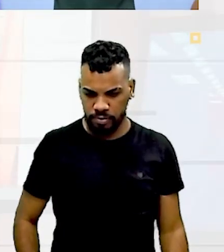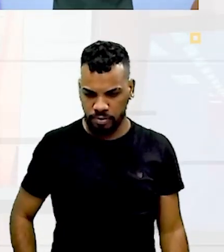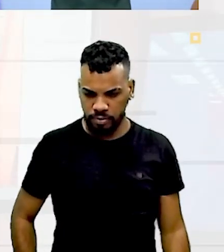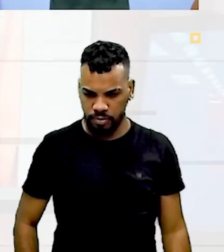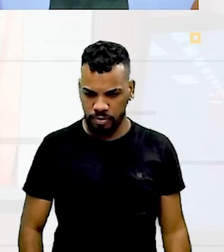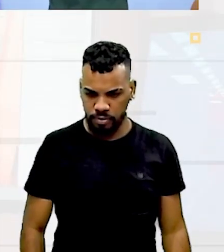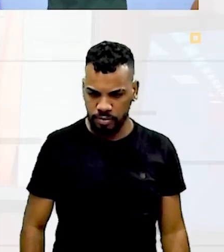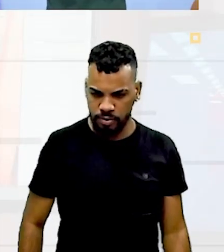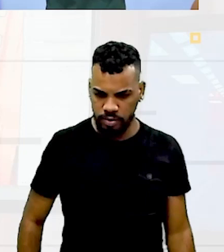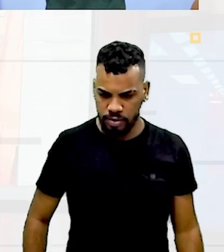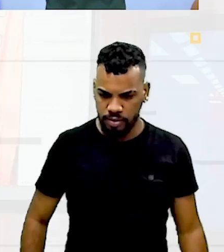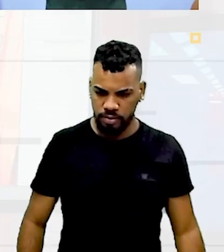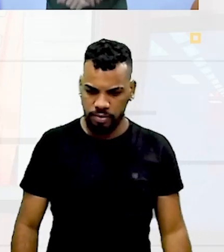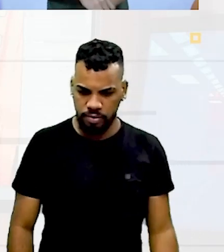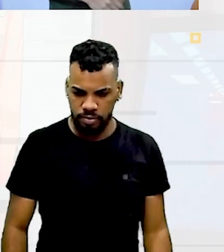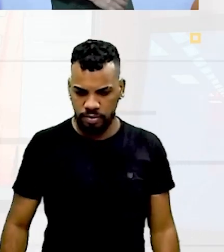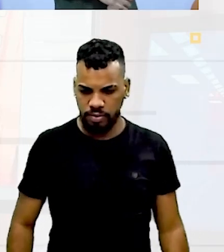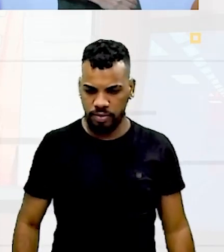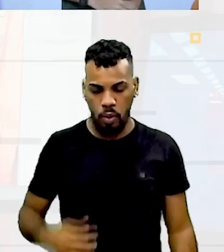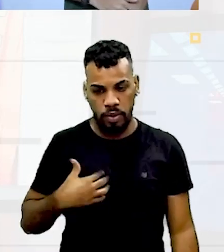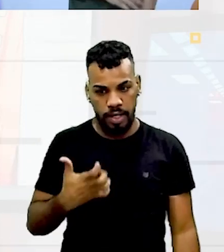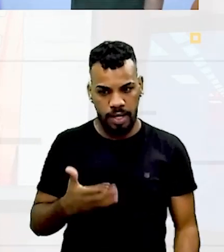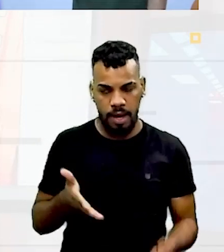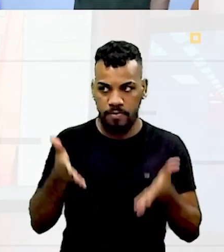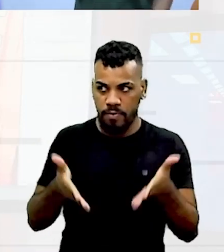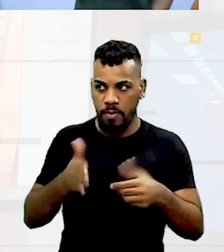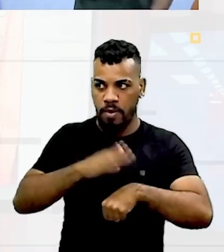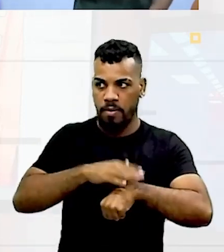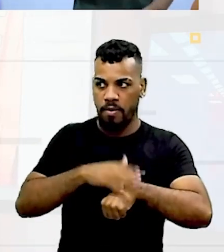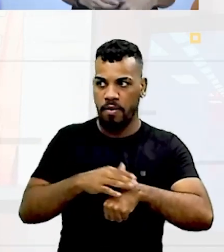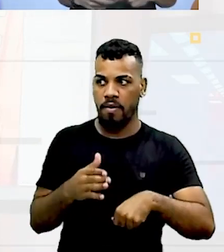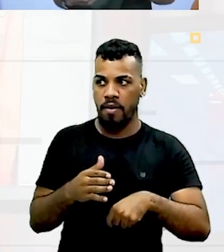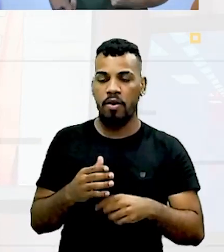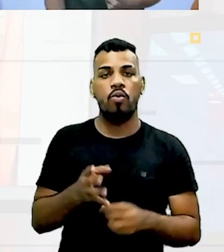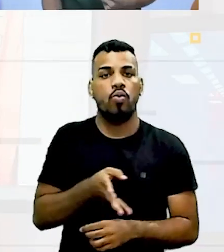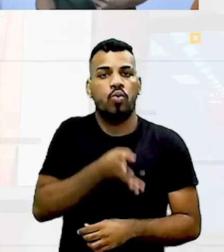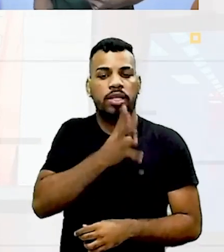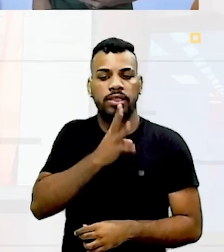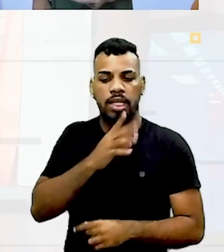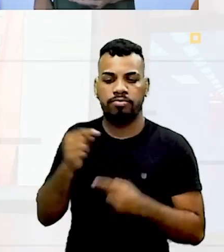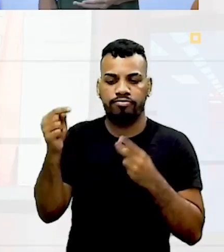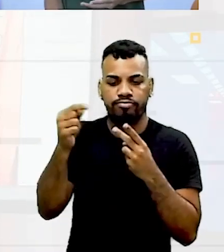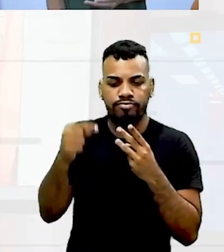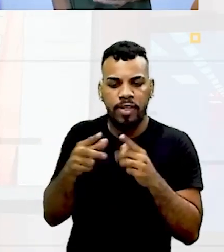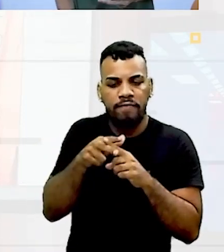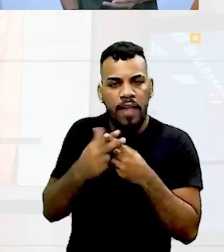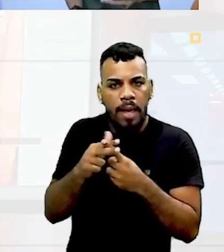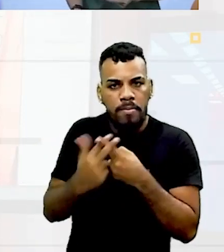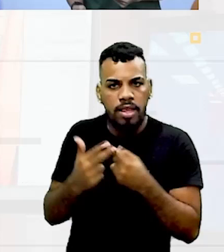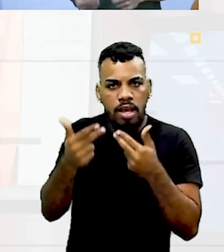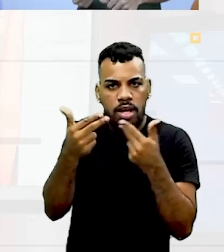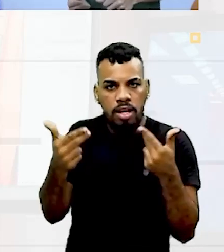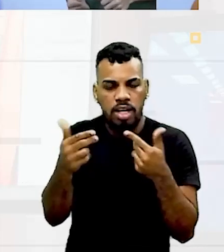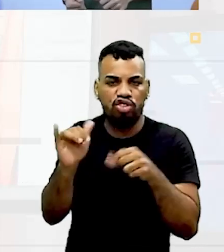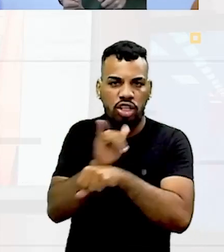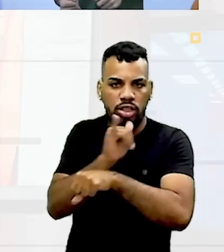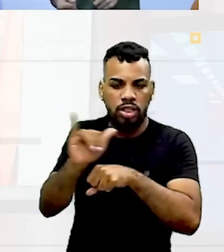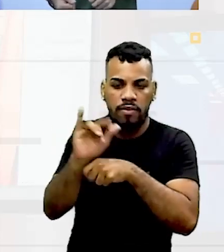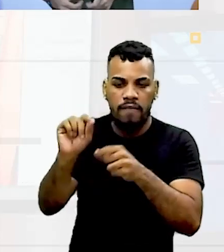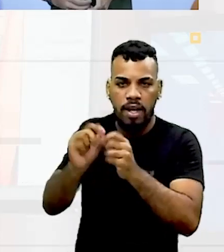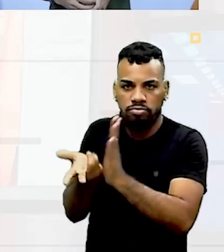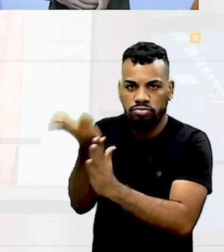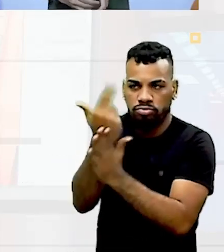importante, que eu queria chegar nessa parte, é conhecer as ferramentas para você produzir as